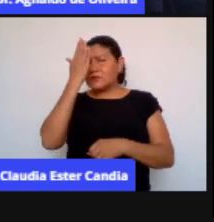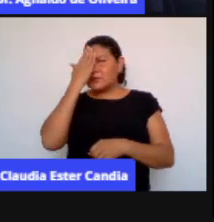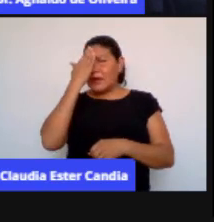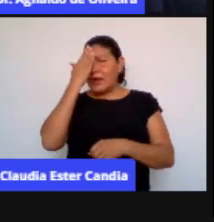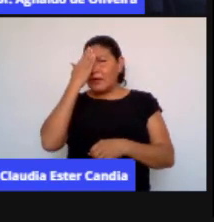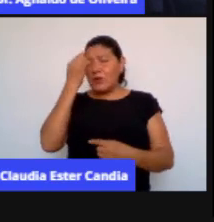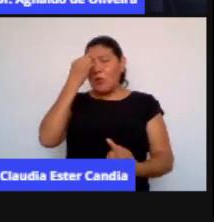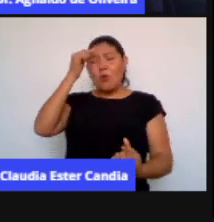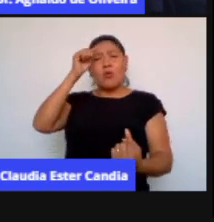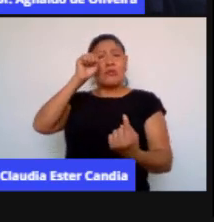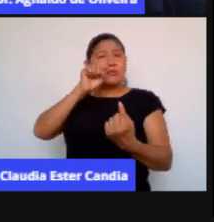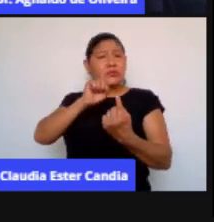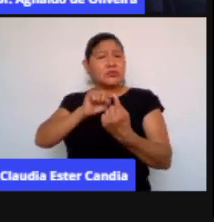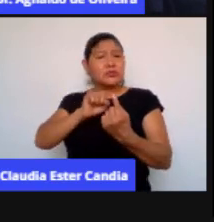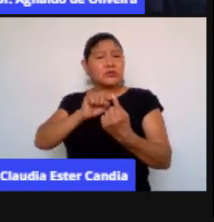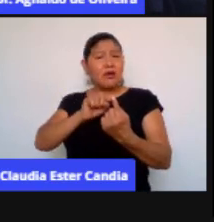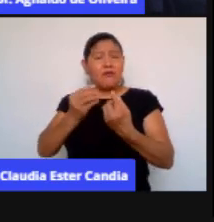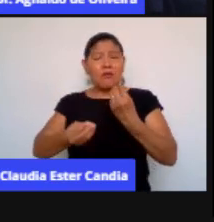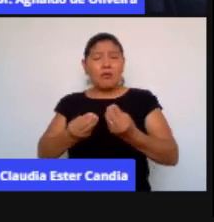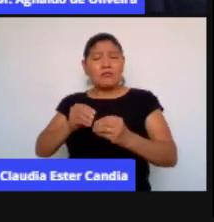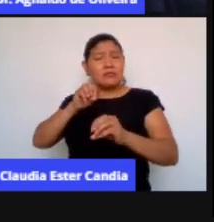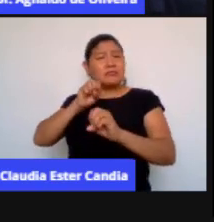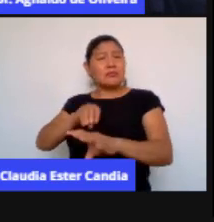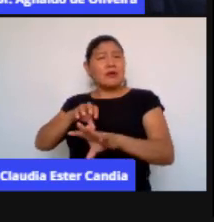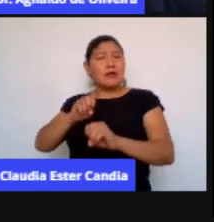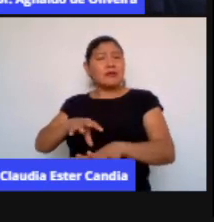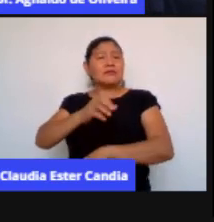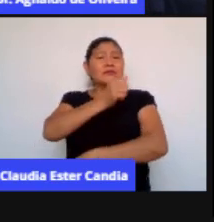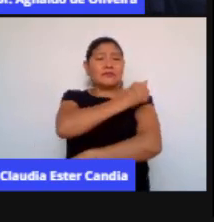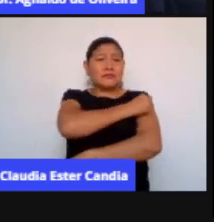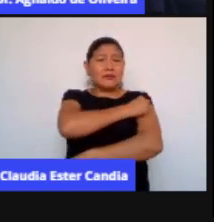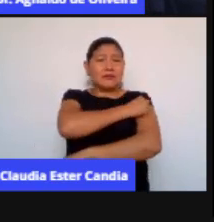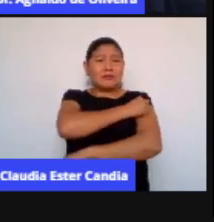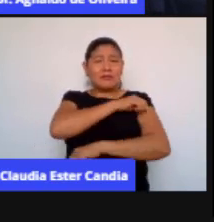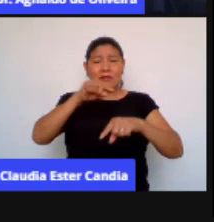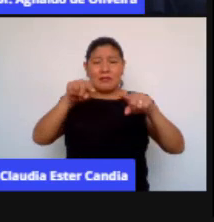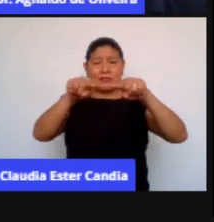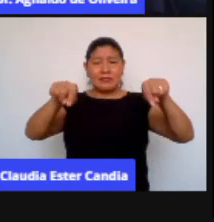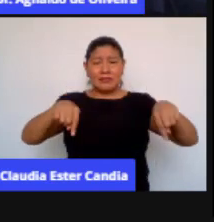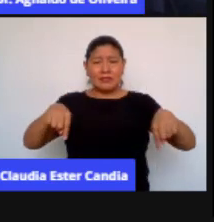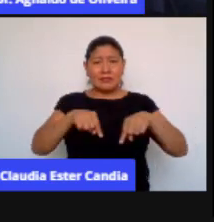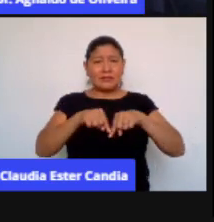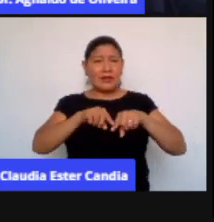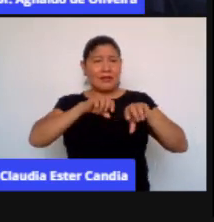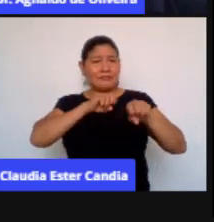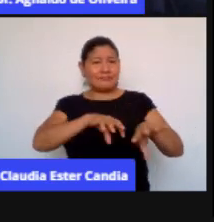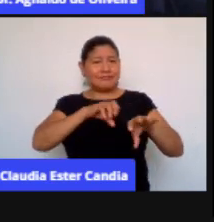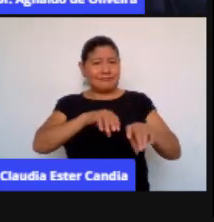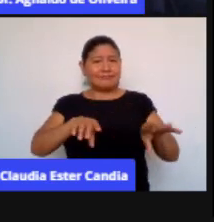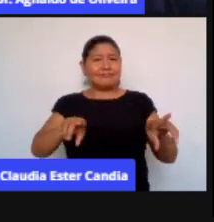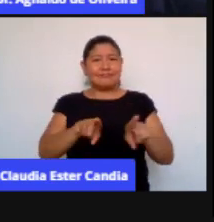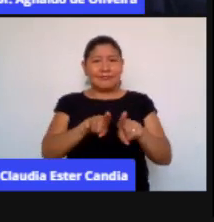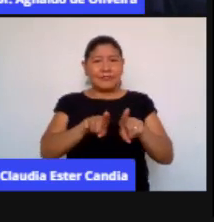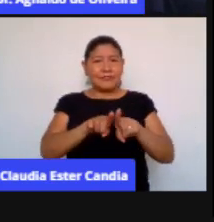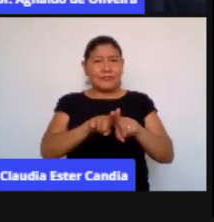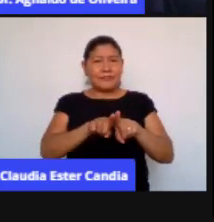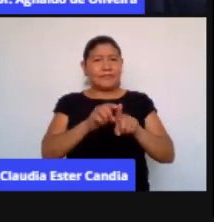é feito lá na escola, no chão da escola, ou agora na sua sala de aula virtual, né? Então, eles podem fazer outras articulações